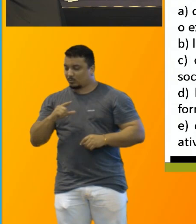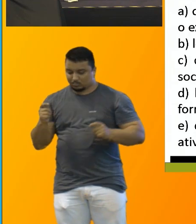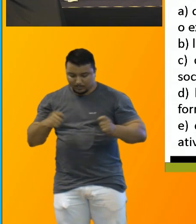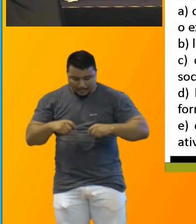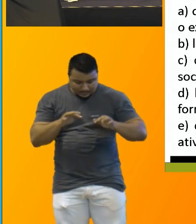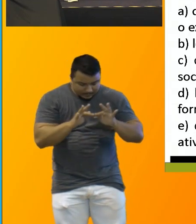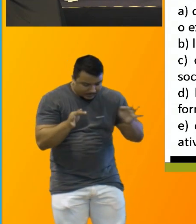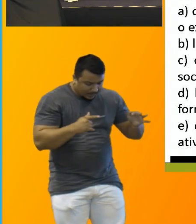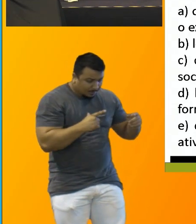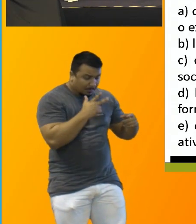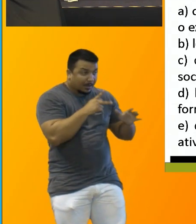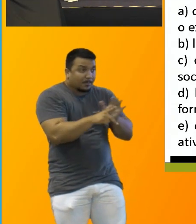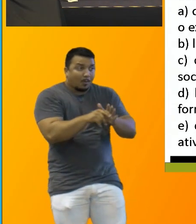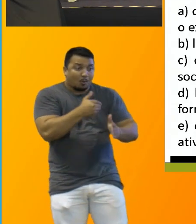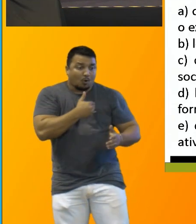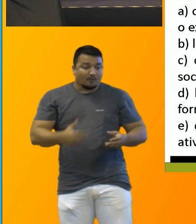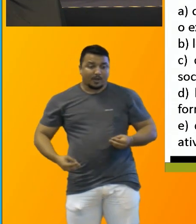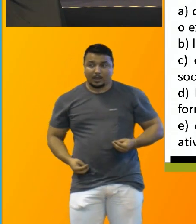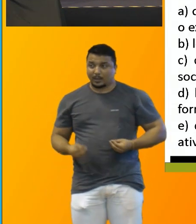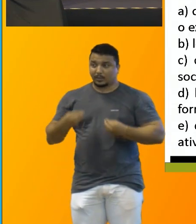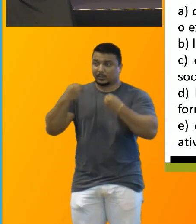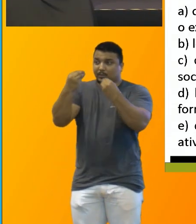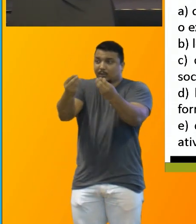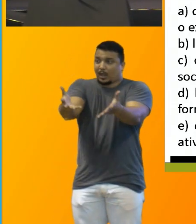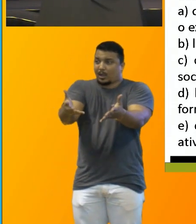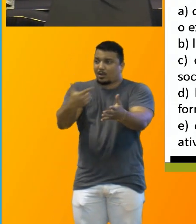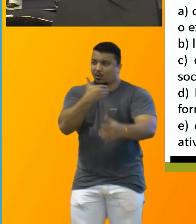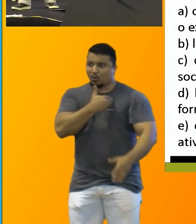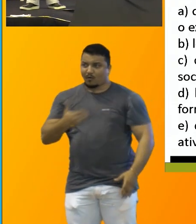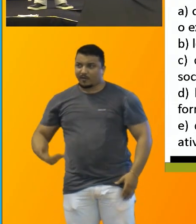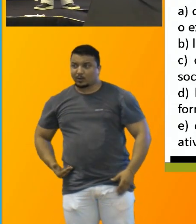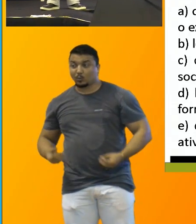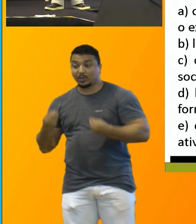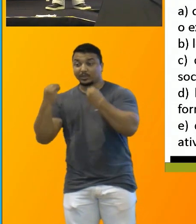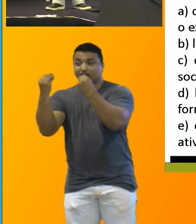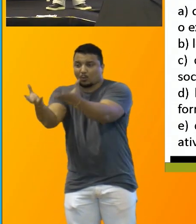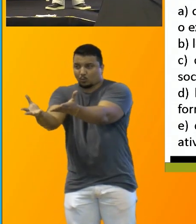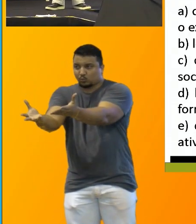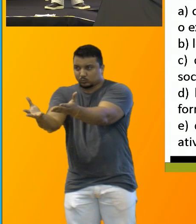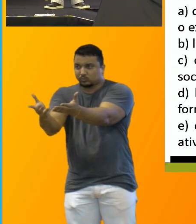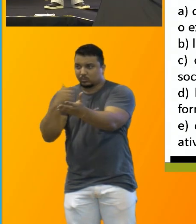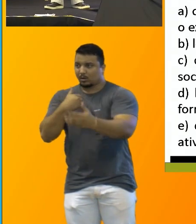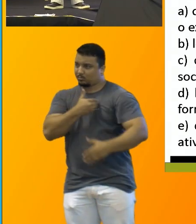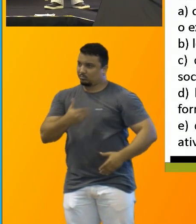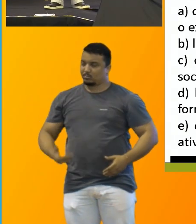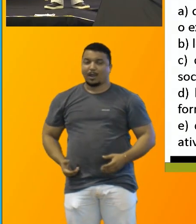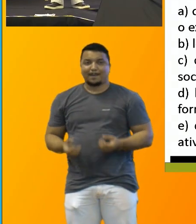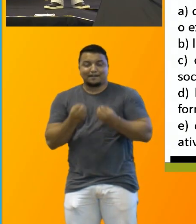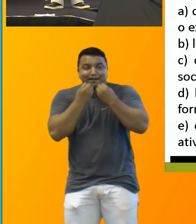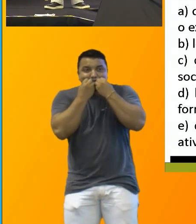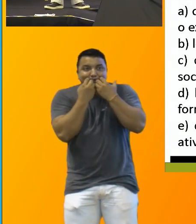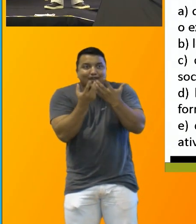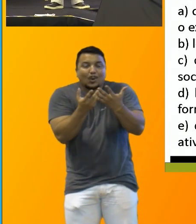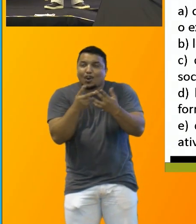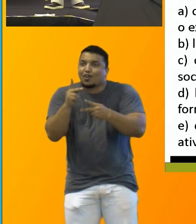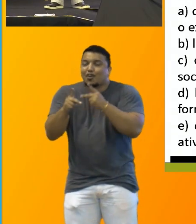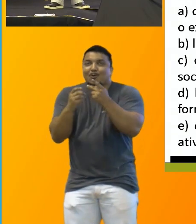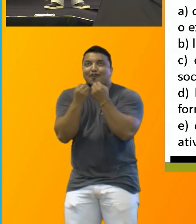simplesmente uma dádiva do governo. O texto está dizendo que foi o governo que deu. Olha que bom, o povo